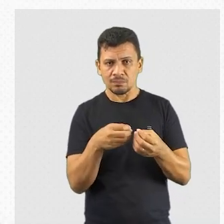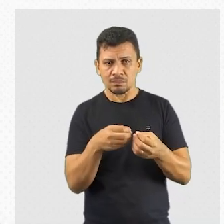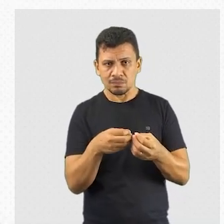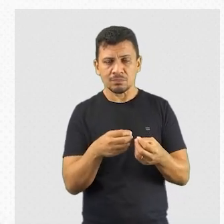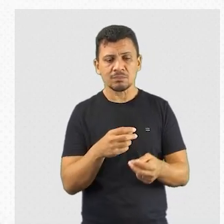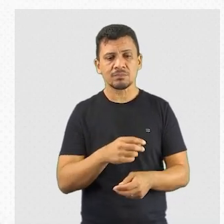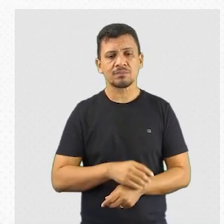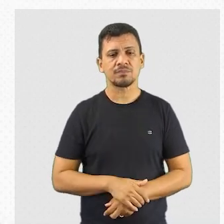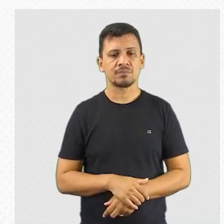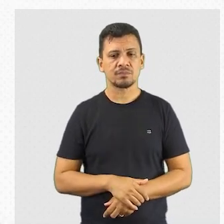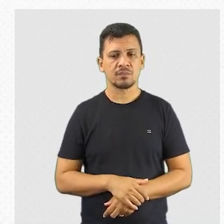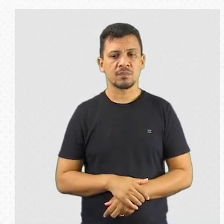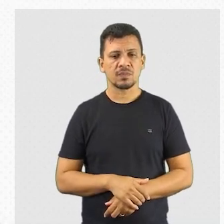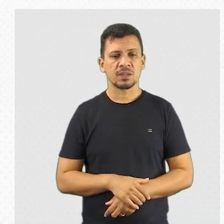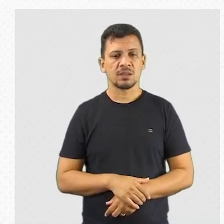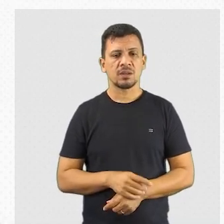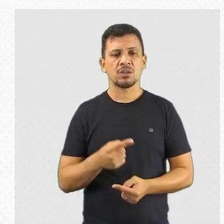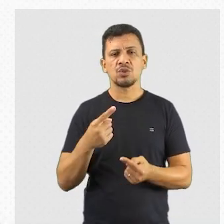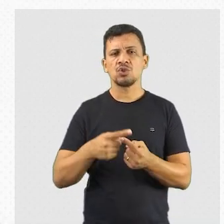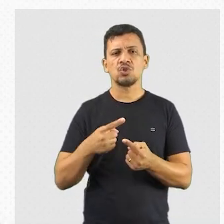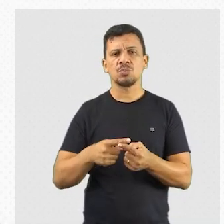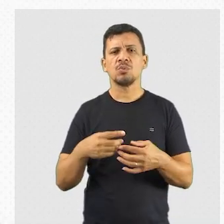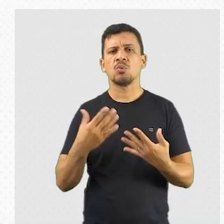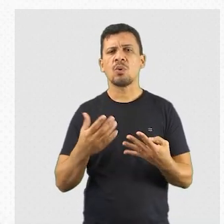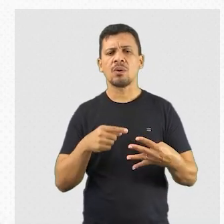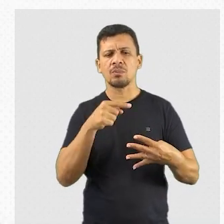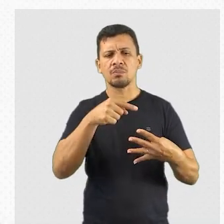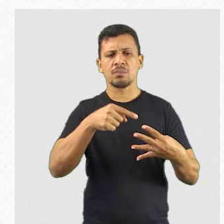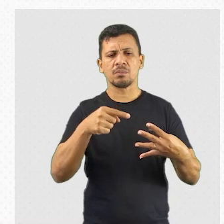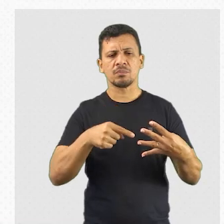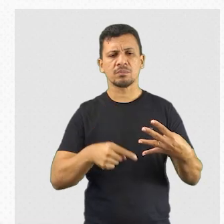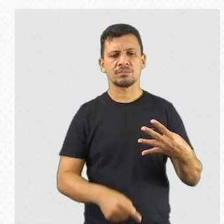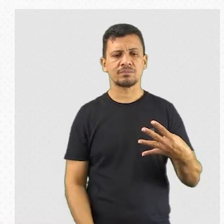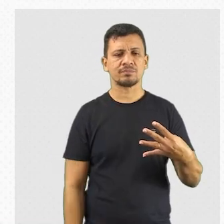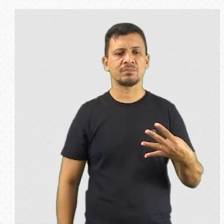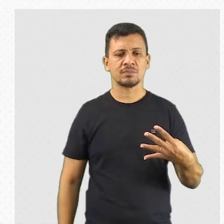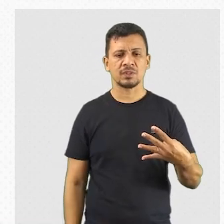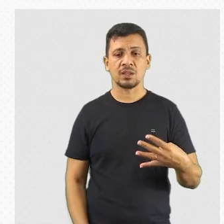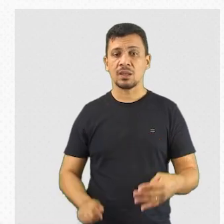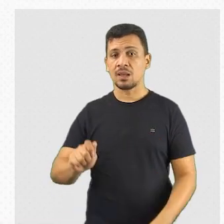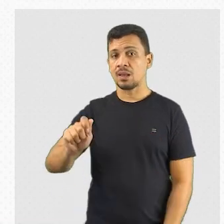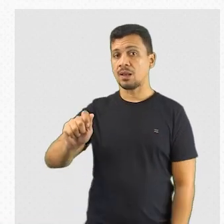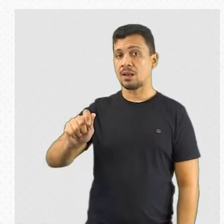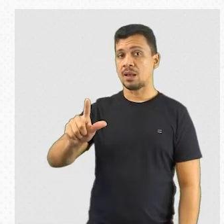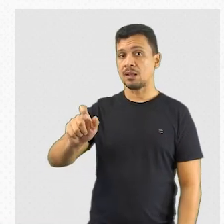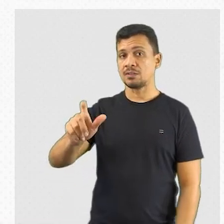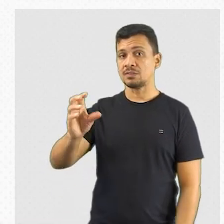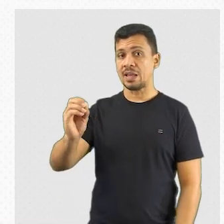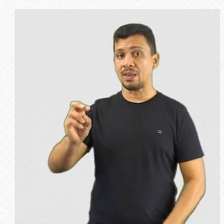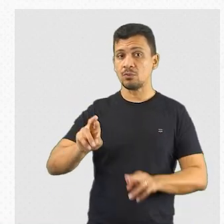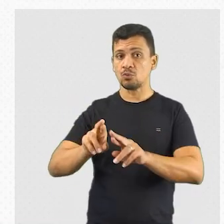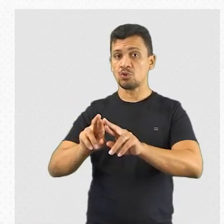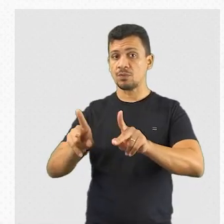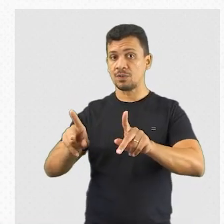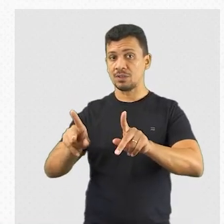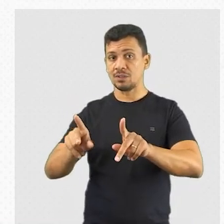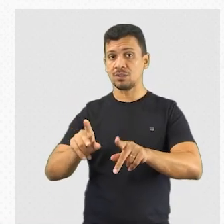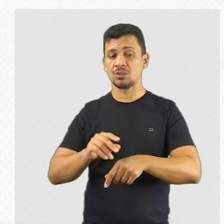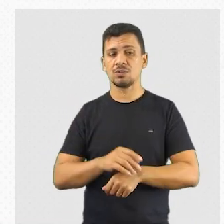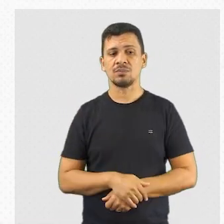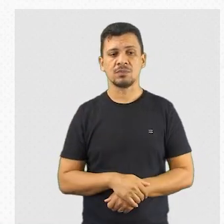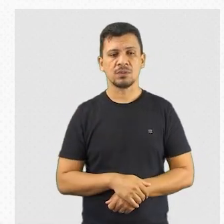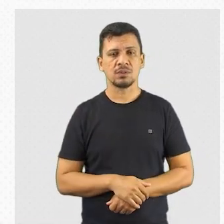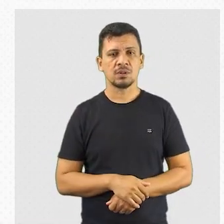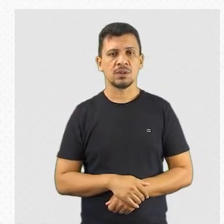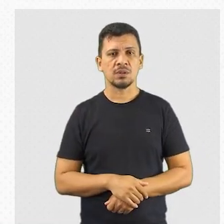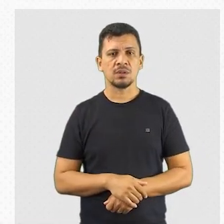tá? Ele é classificado como? Se ele possui alelos diferentes, pessoal, lembra? Diferente. Quando a gente fala